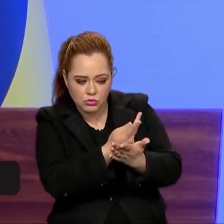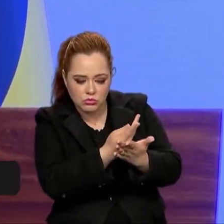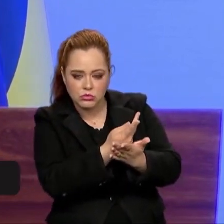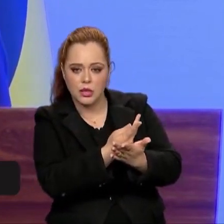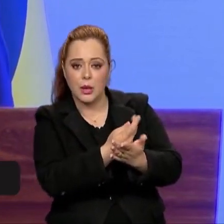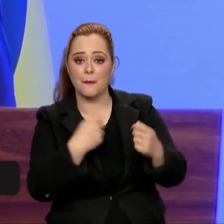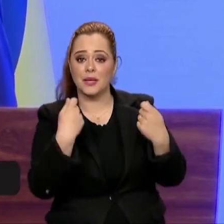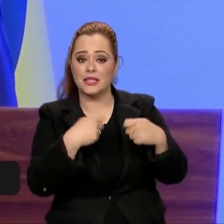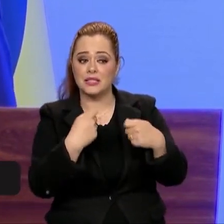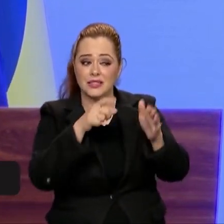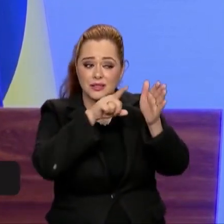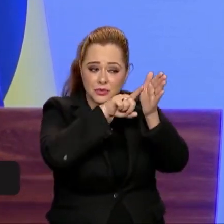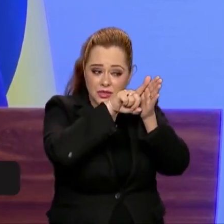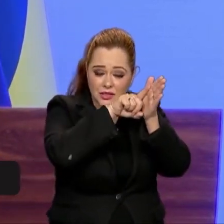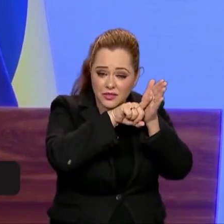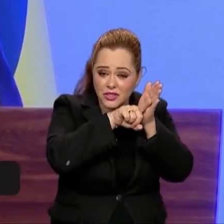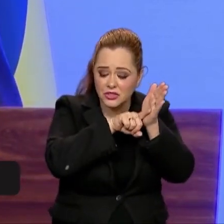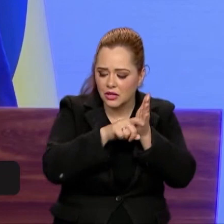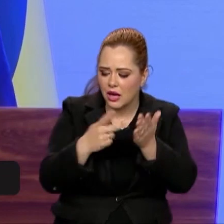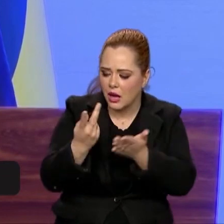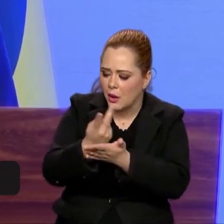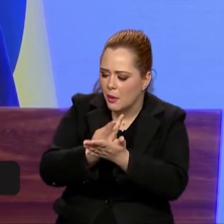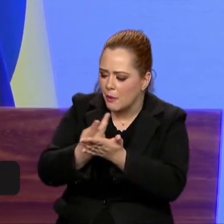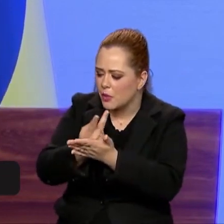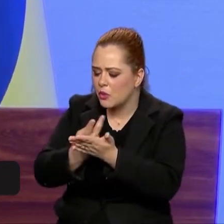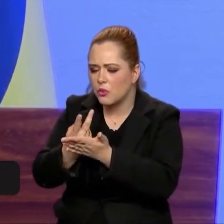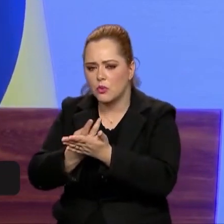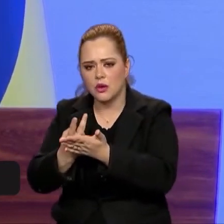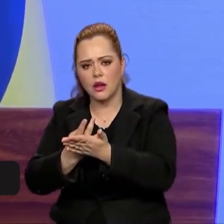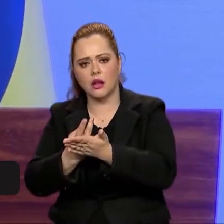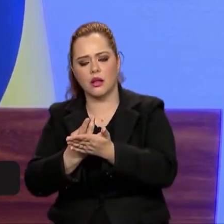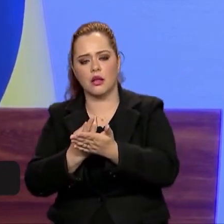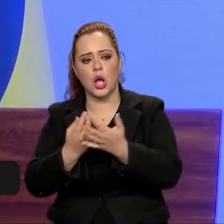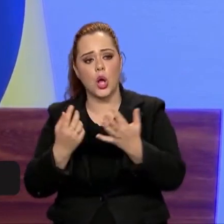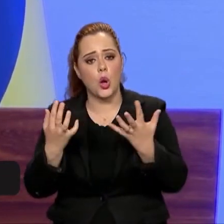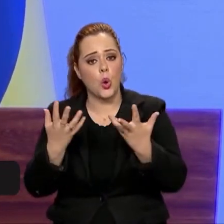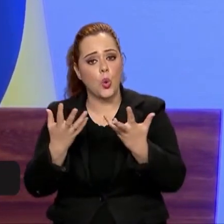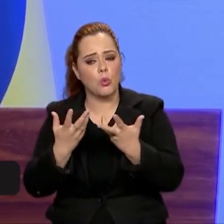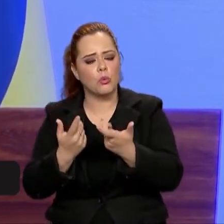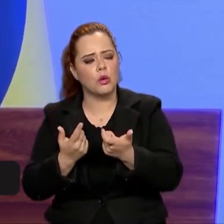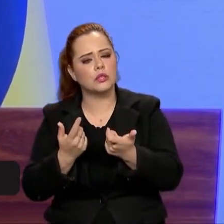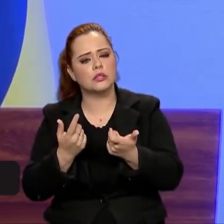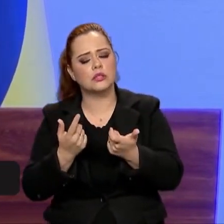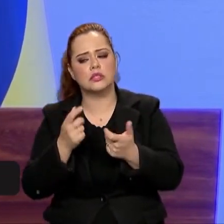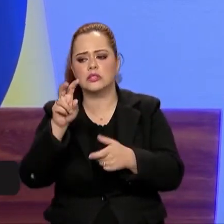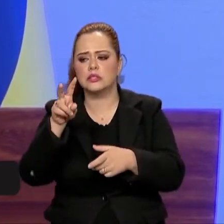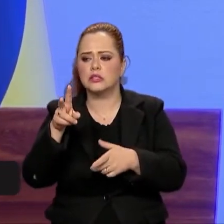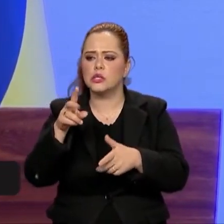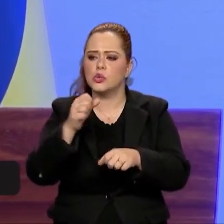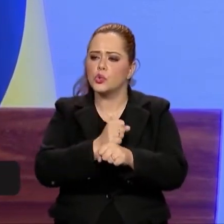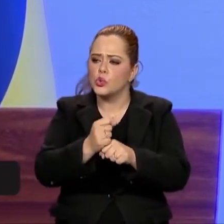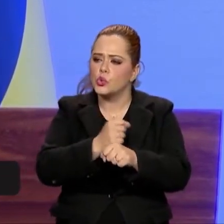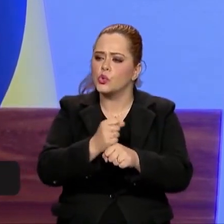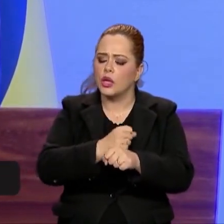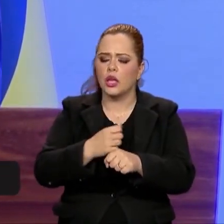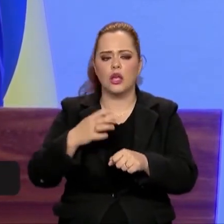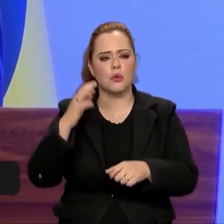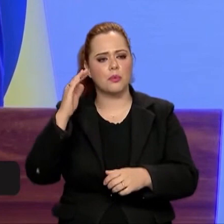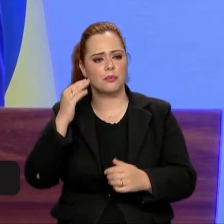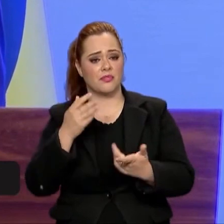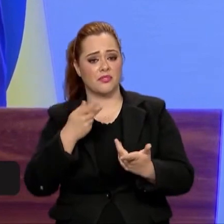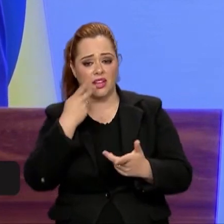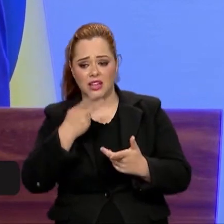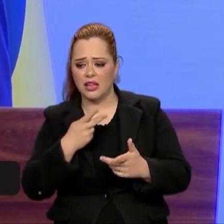que investigar, garimpar, pesquisar quantos anos eu passei tentando convencer empresários